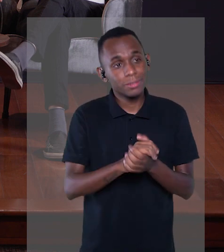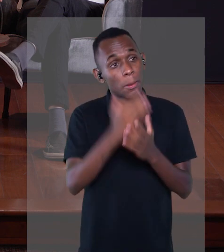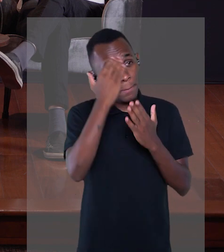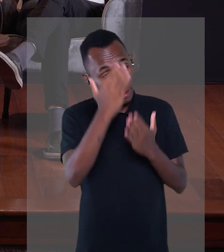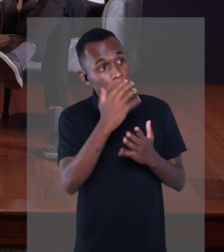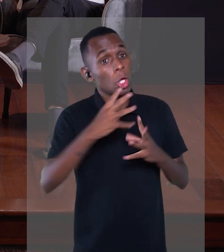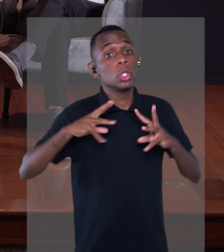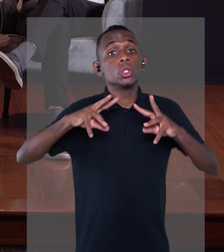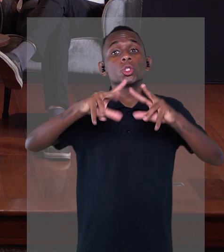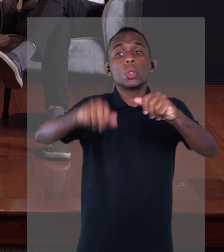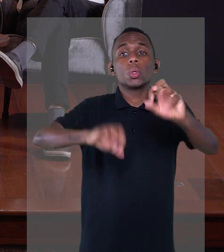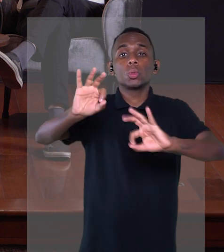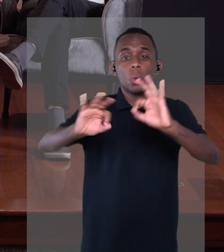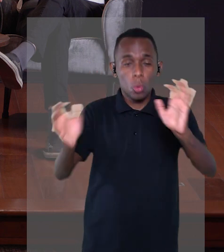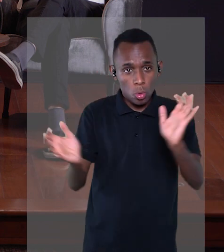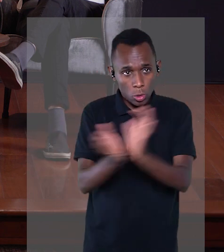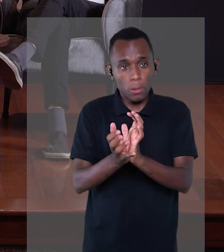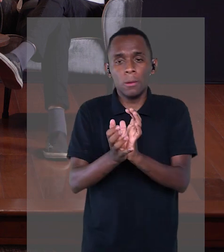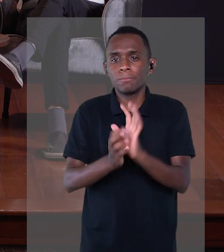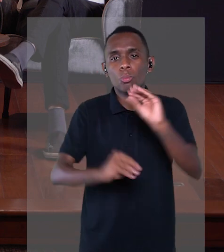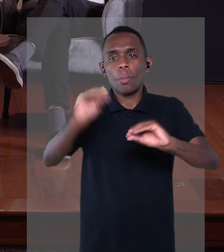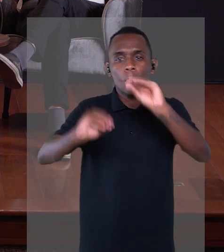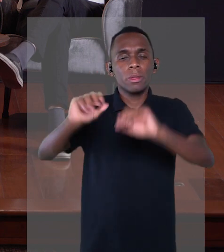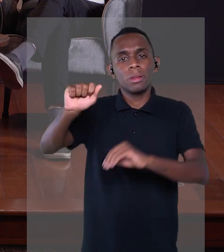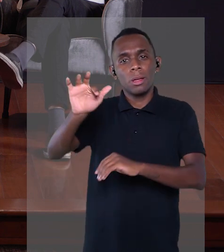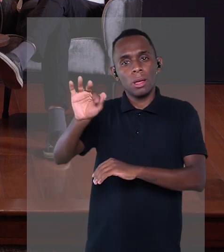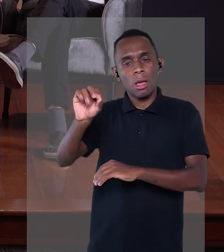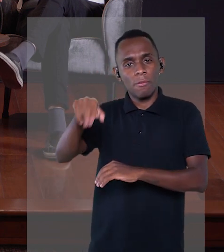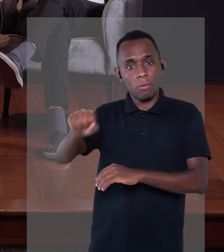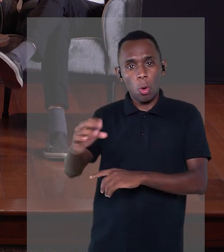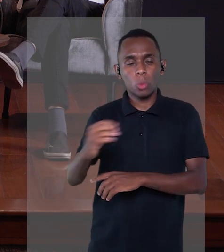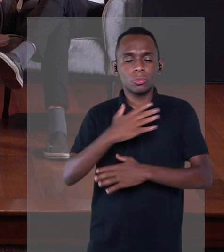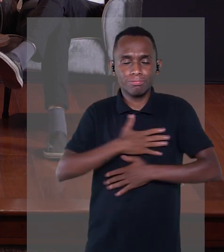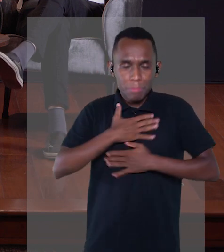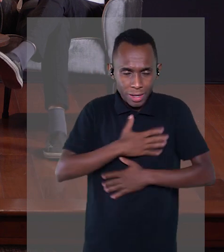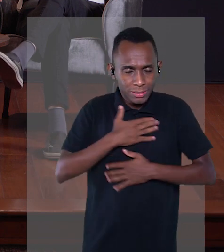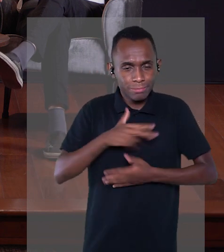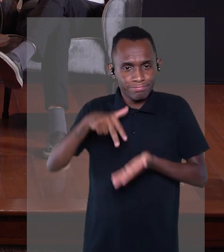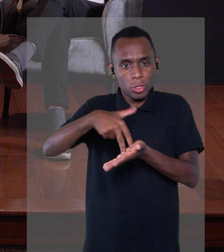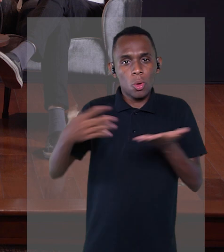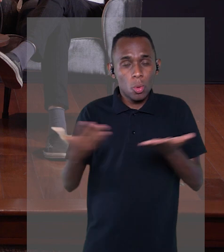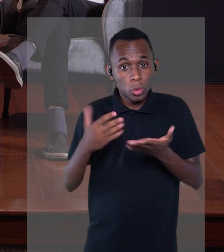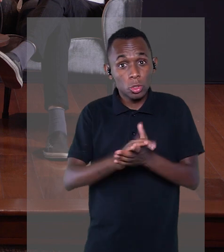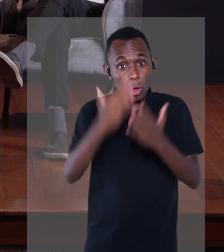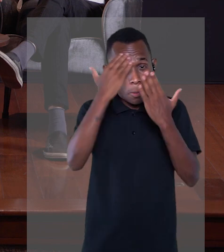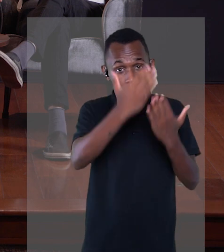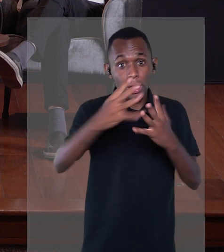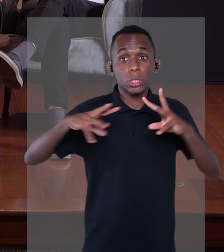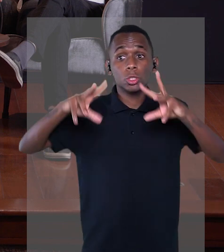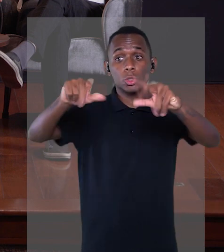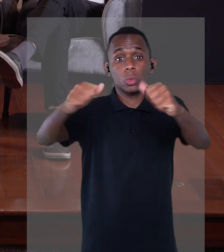Josane. Obrigado a toda a equipe do Sempre um Papo. Um beijo para Afonso Borges. Prazer estar aqui. E obrigado a todo mundo